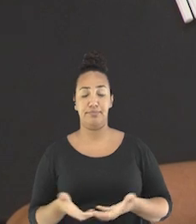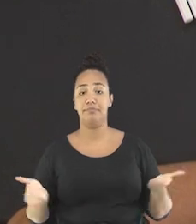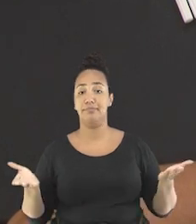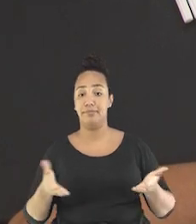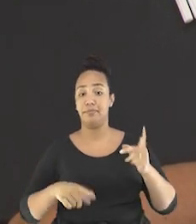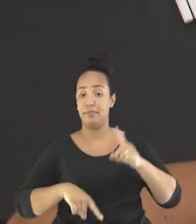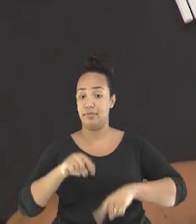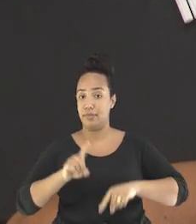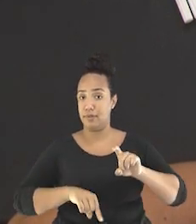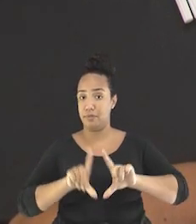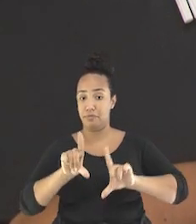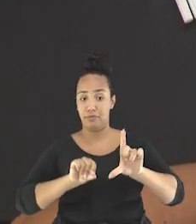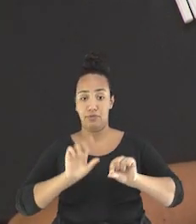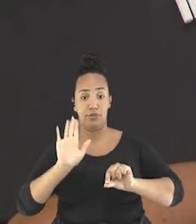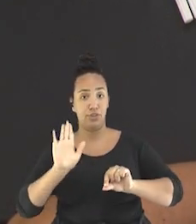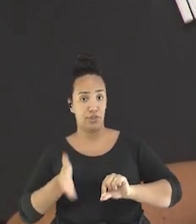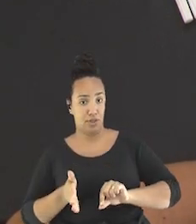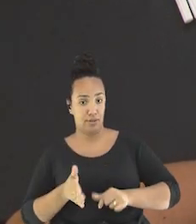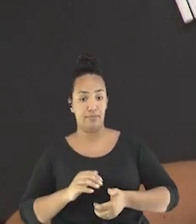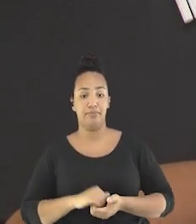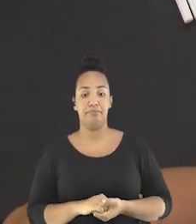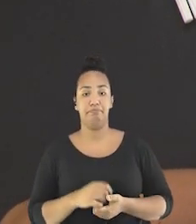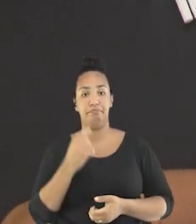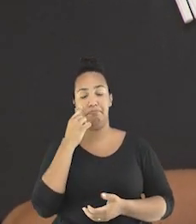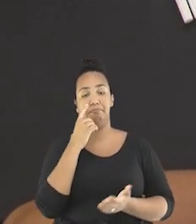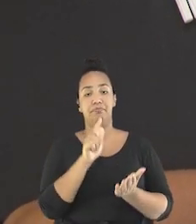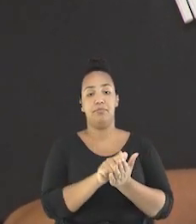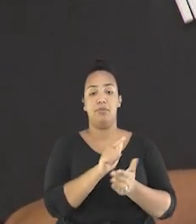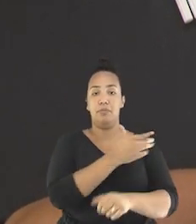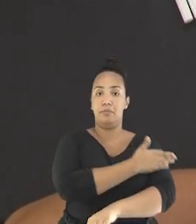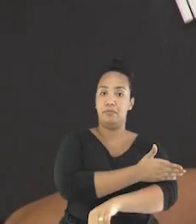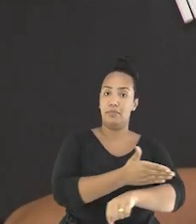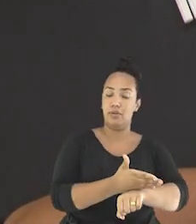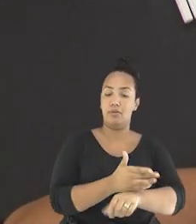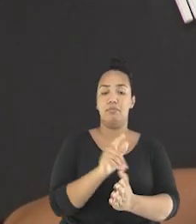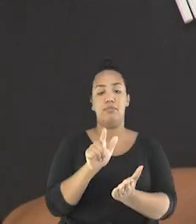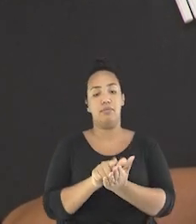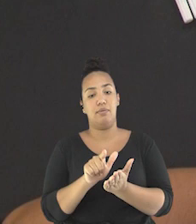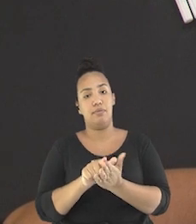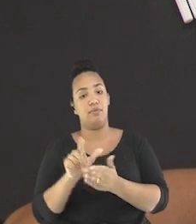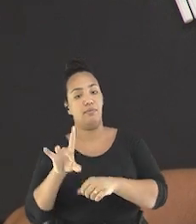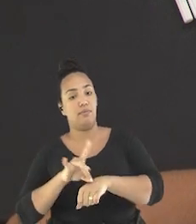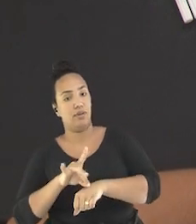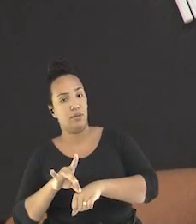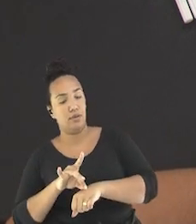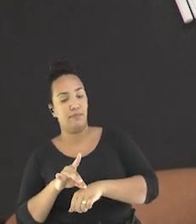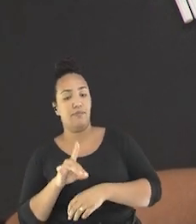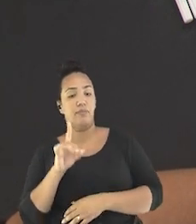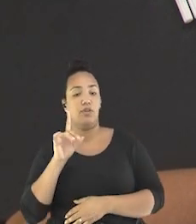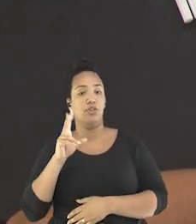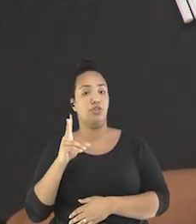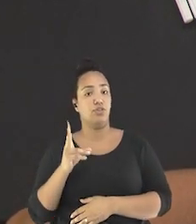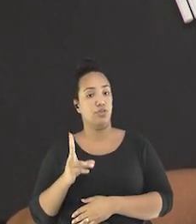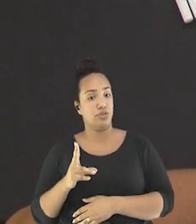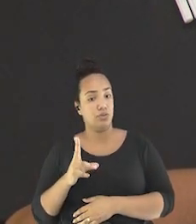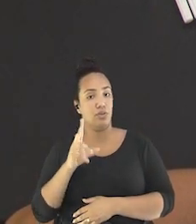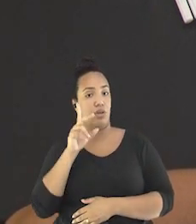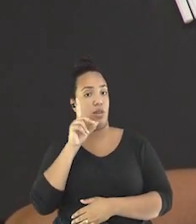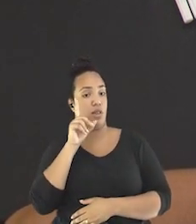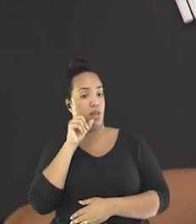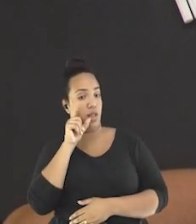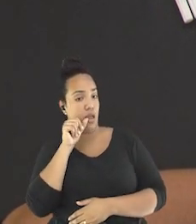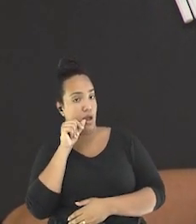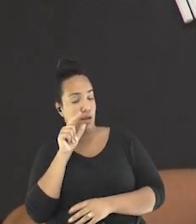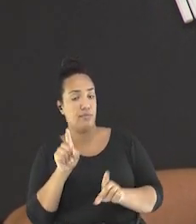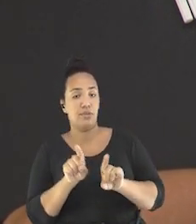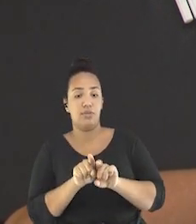Agora, com os materiais que nós já selecionamos, né? O papel branco A4, um papel preto, tesoura, lápis é